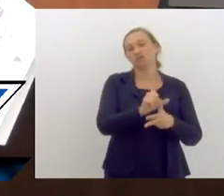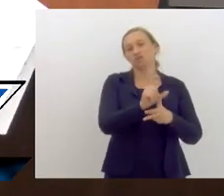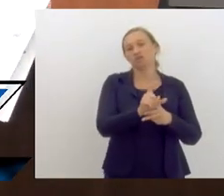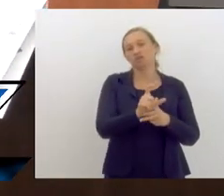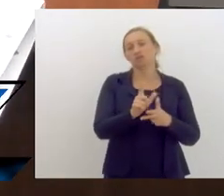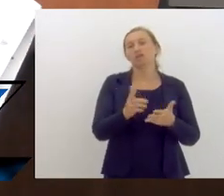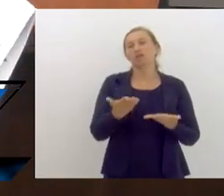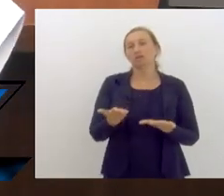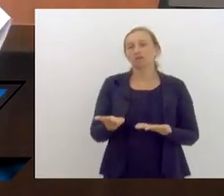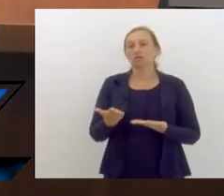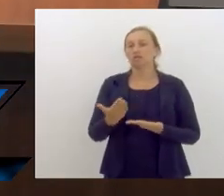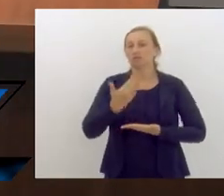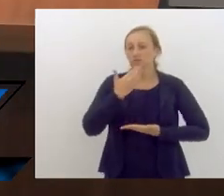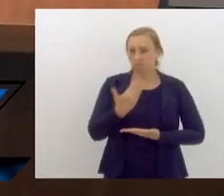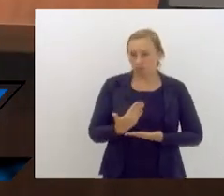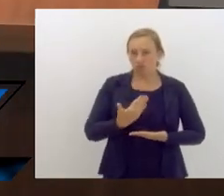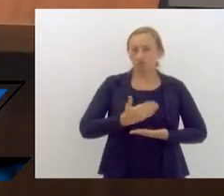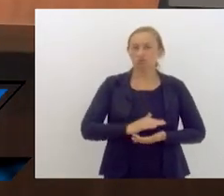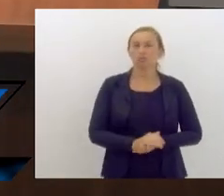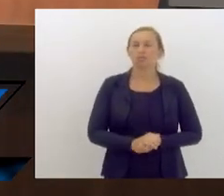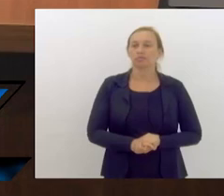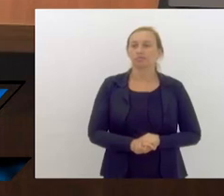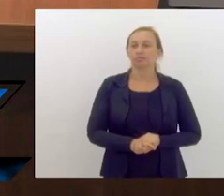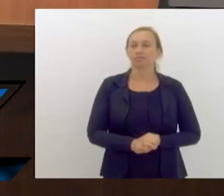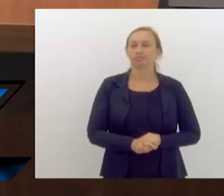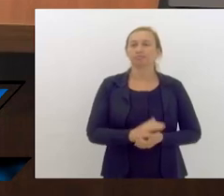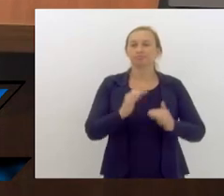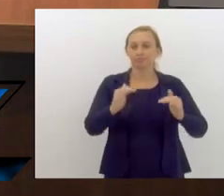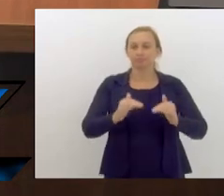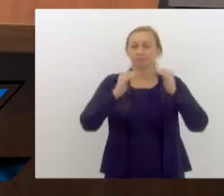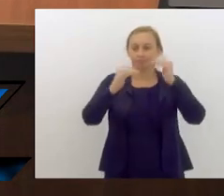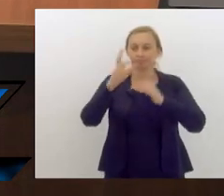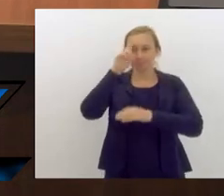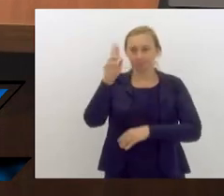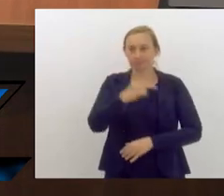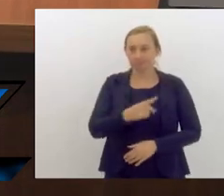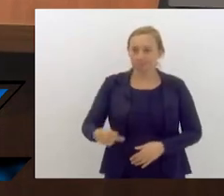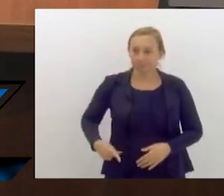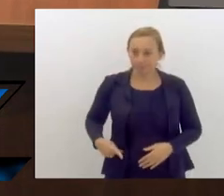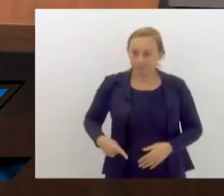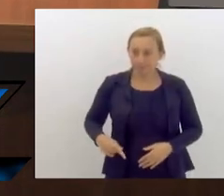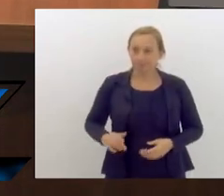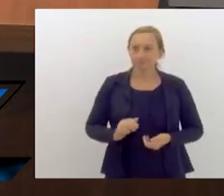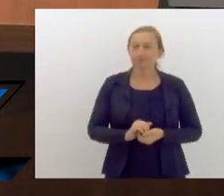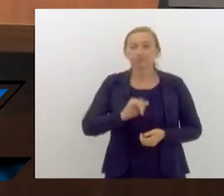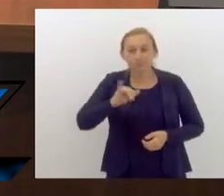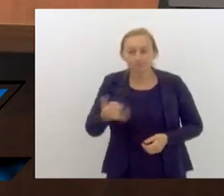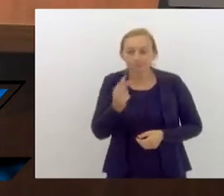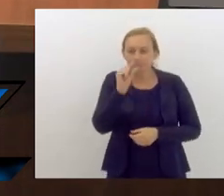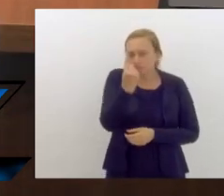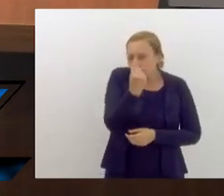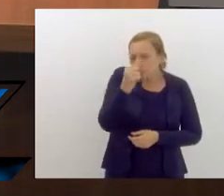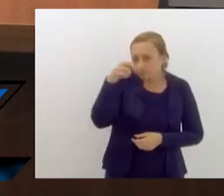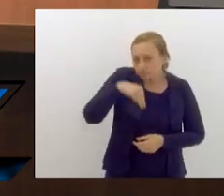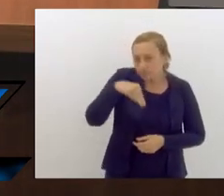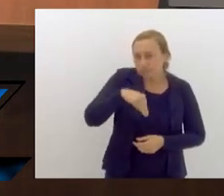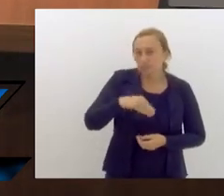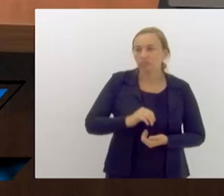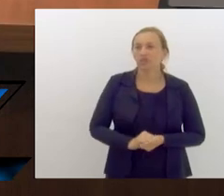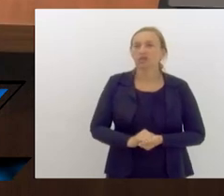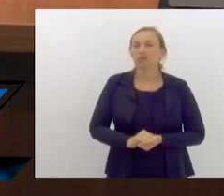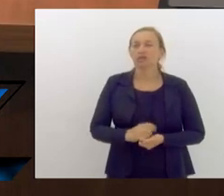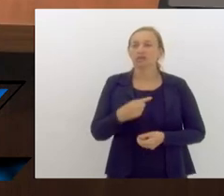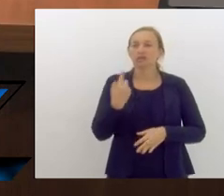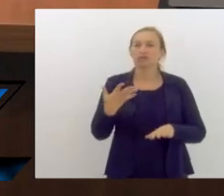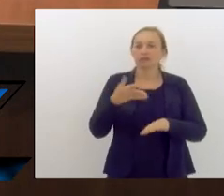essa são essas as nossas considerações E pedir a vossa excelência me permitindo aproveitar um minuto é nós